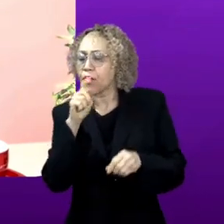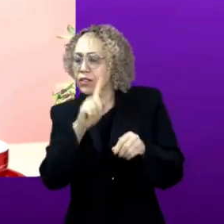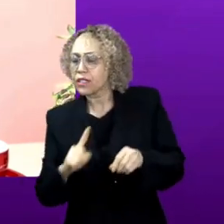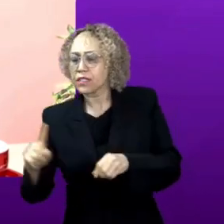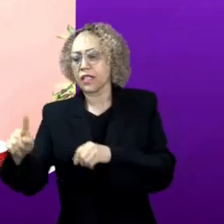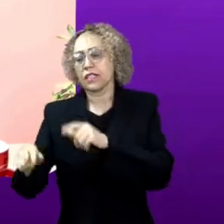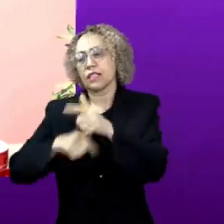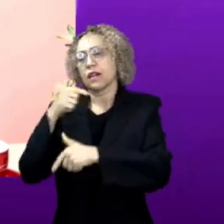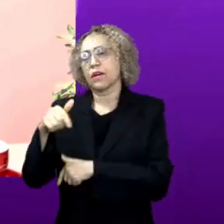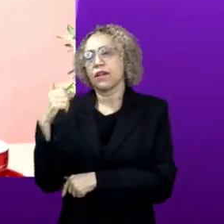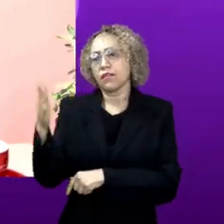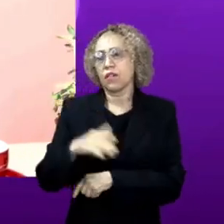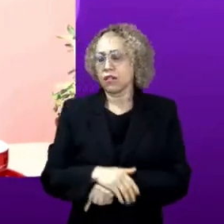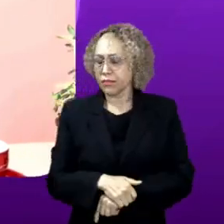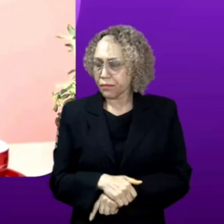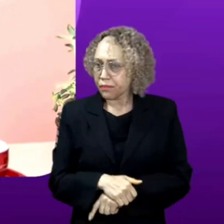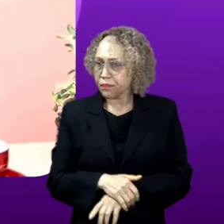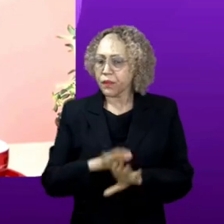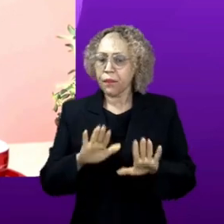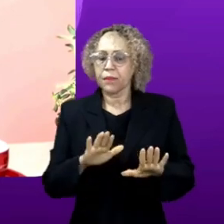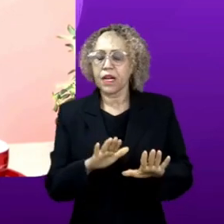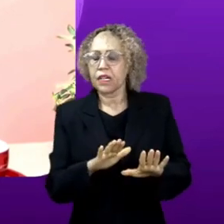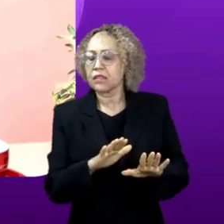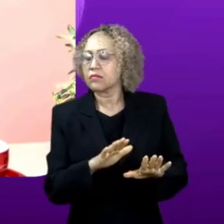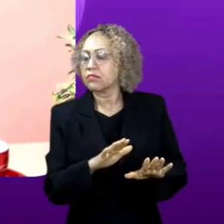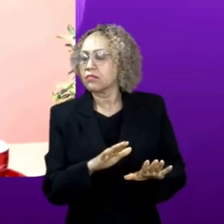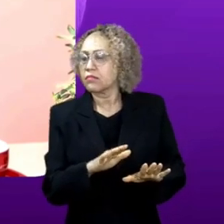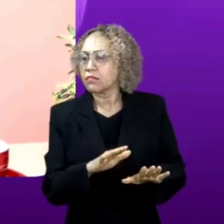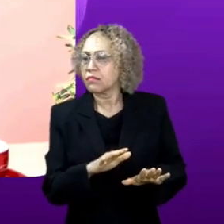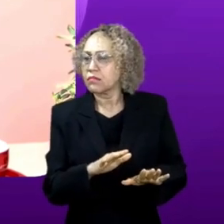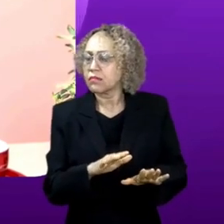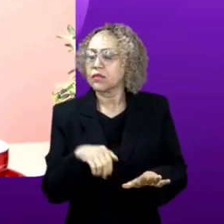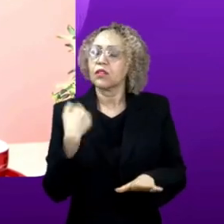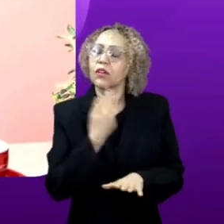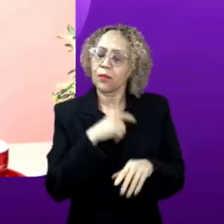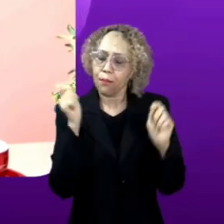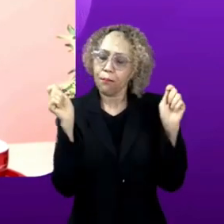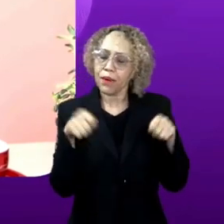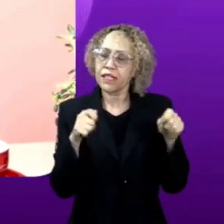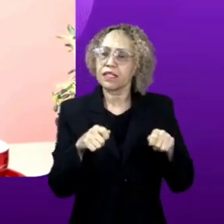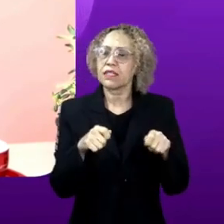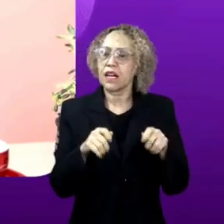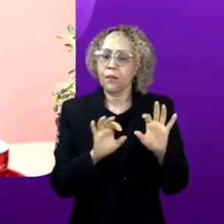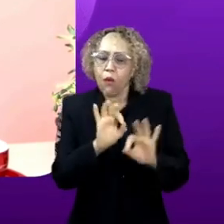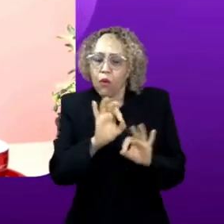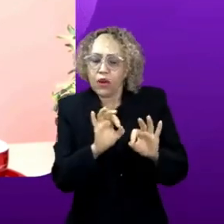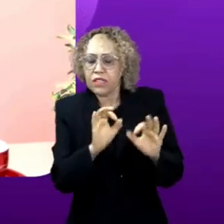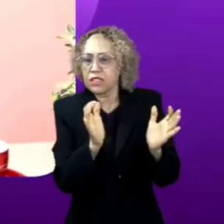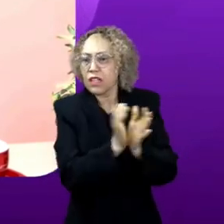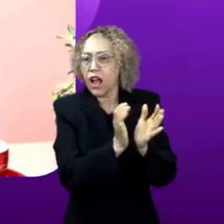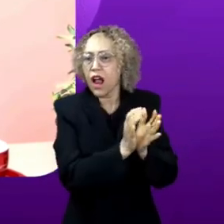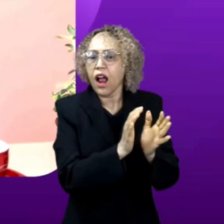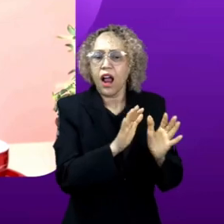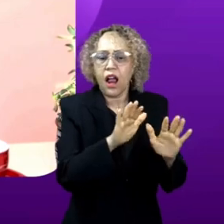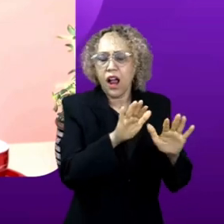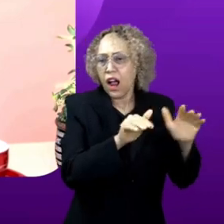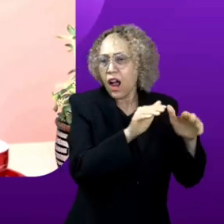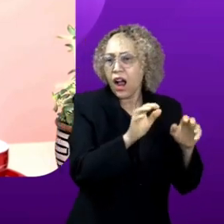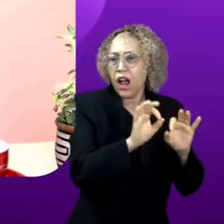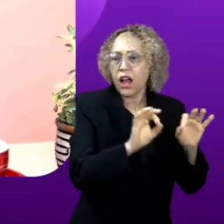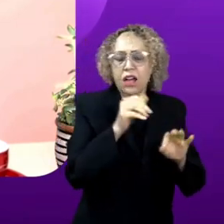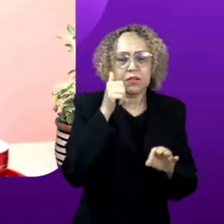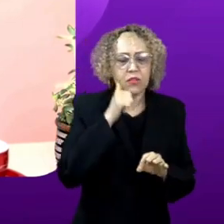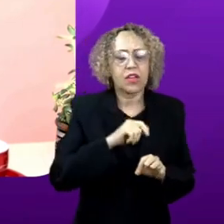parte das mulheres que estão envolvidas nesse trabalho. Então nós precisamos organizar as mulheres para poder pensar